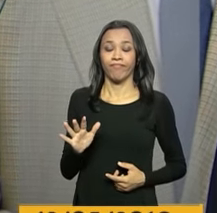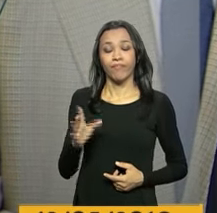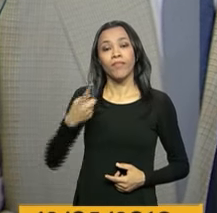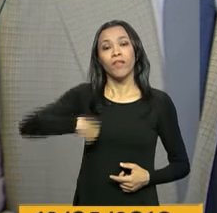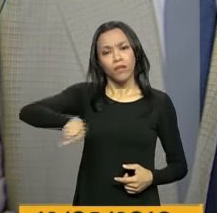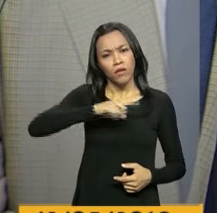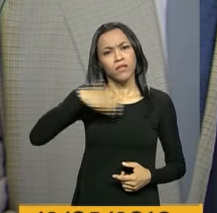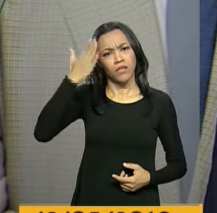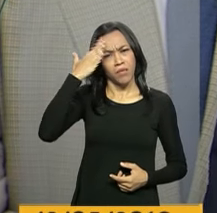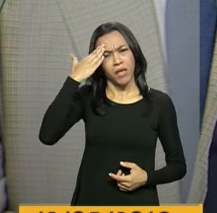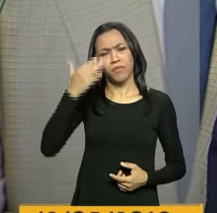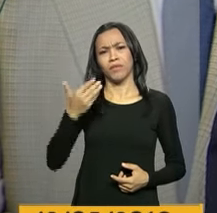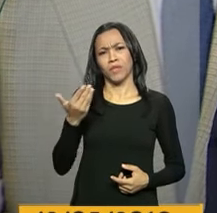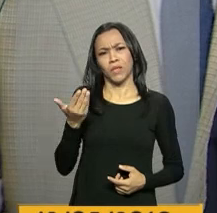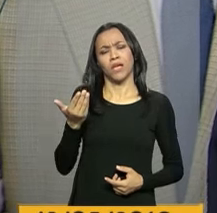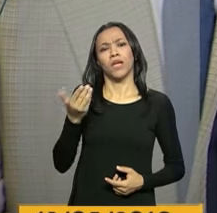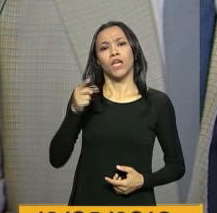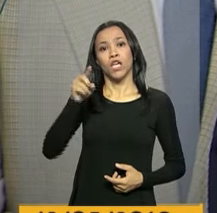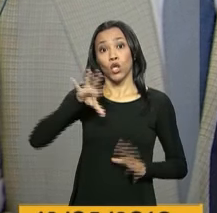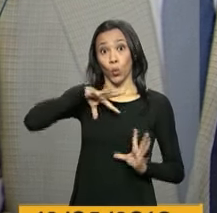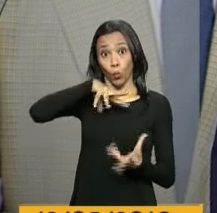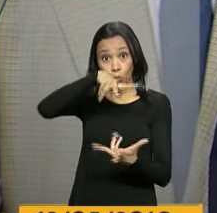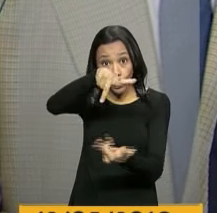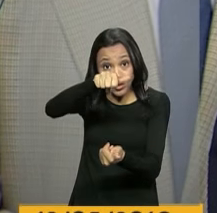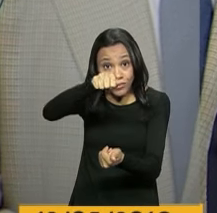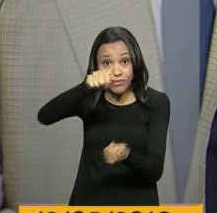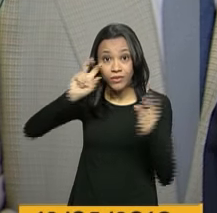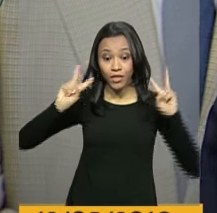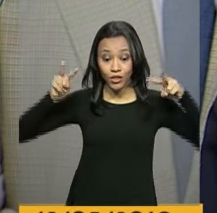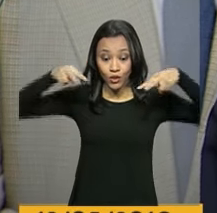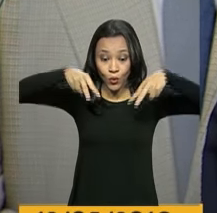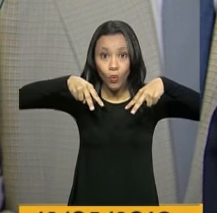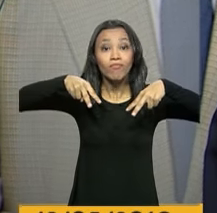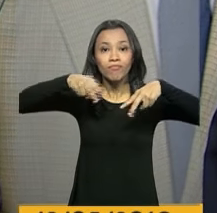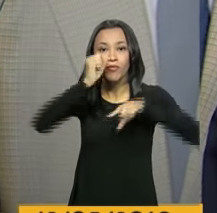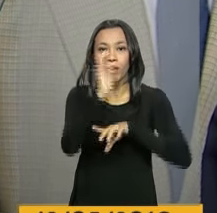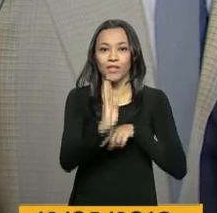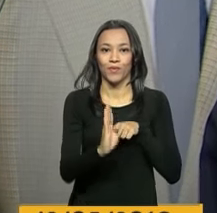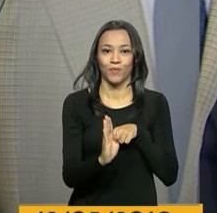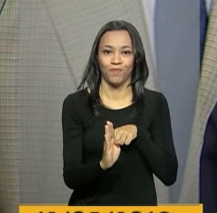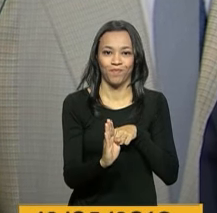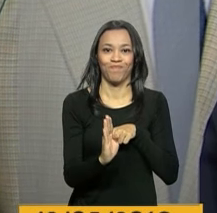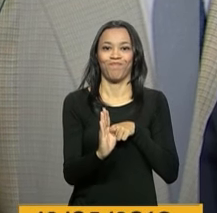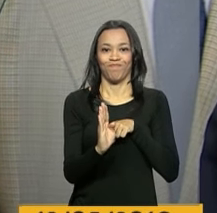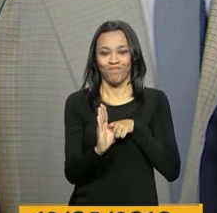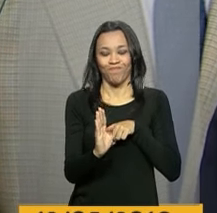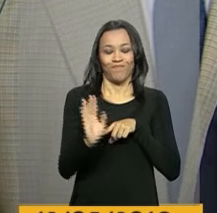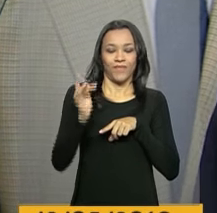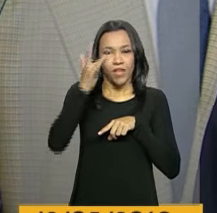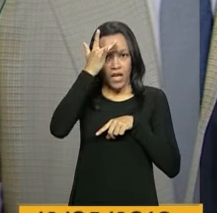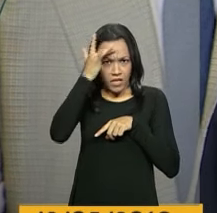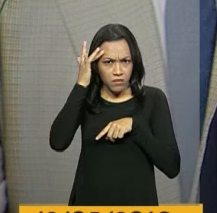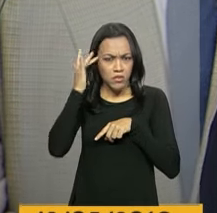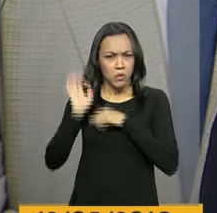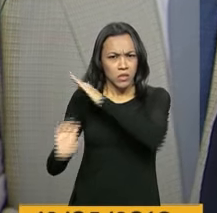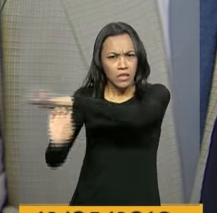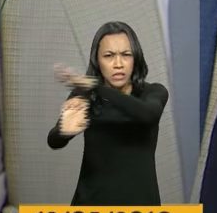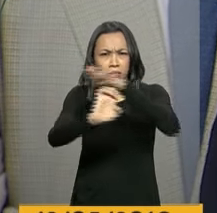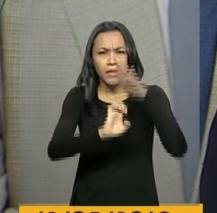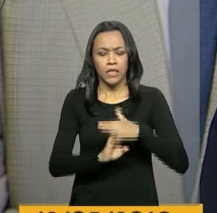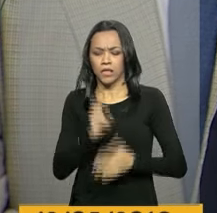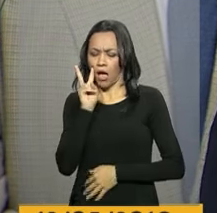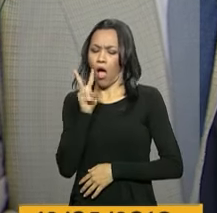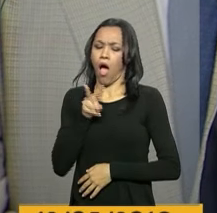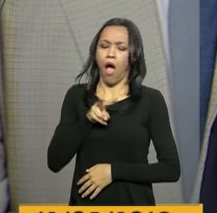um bom tempo o mundo está de olho no Brasil. Os investidores acompanham com grande